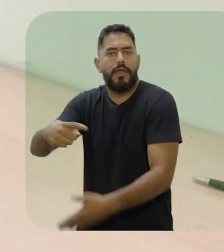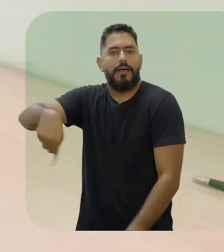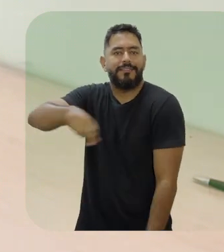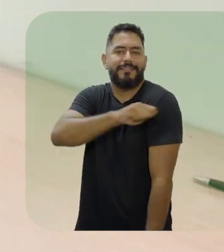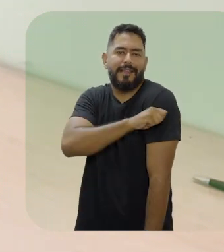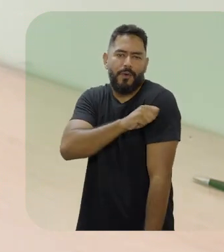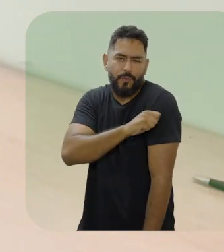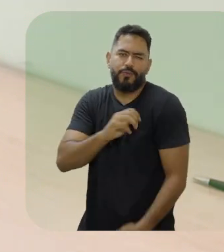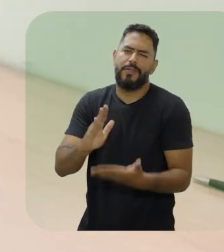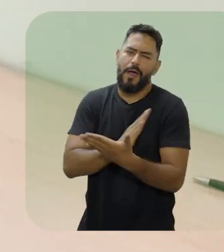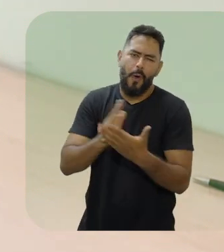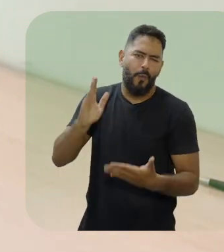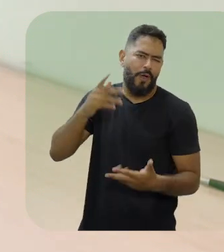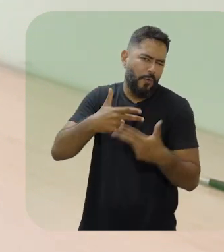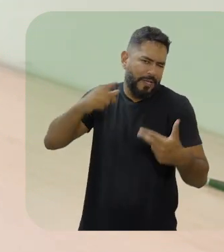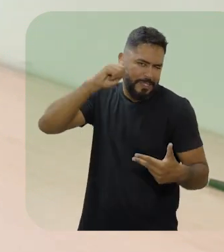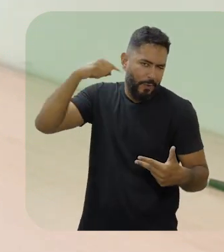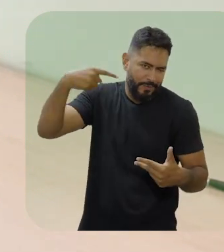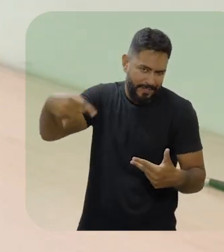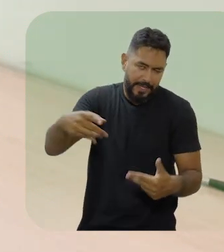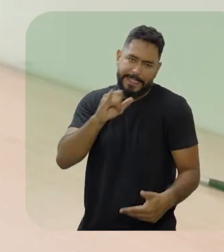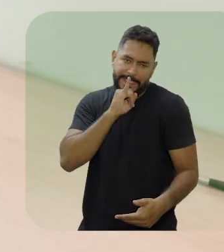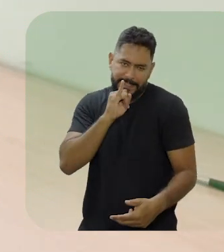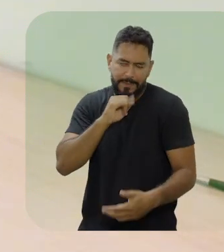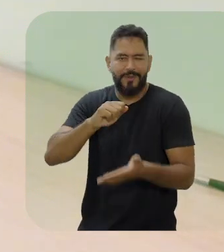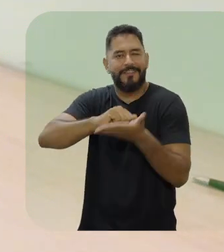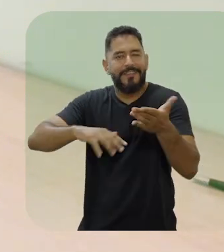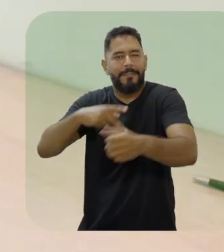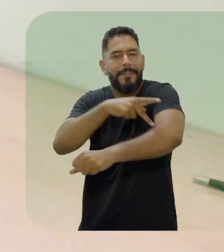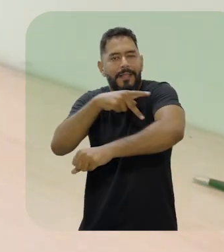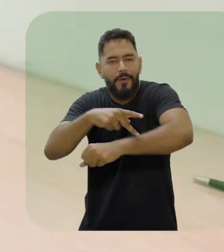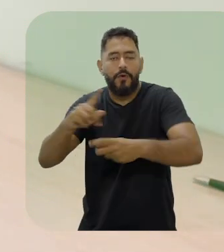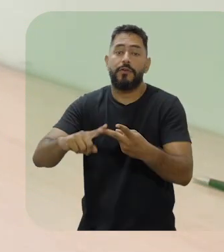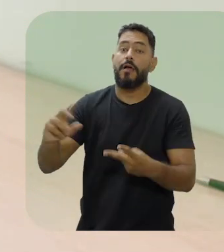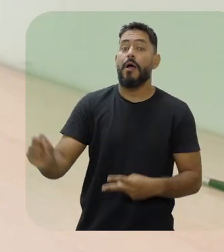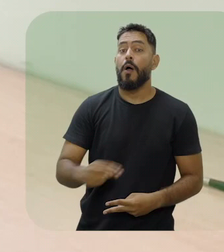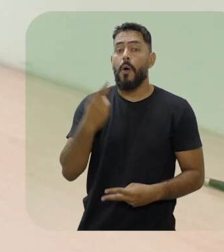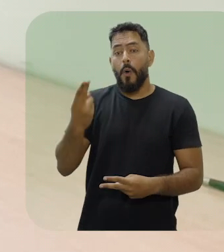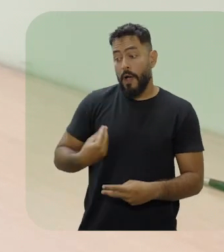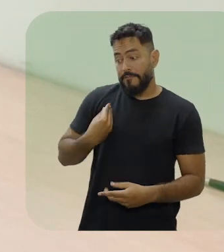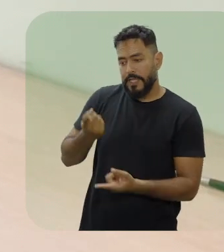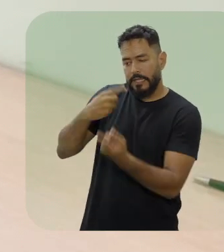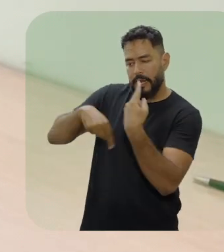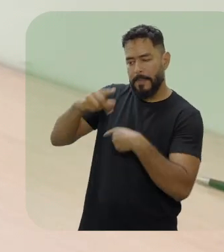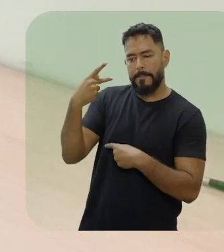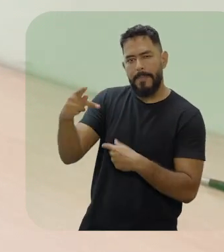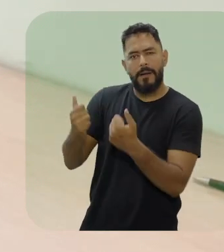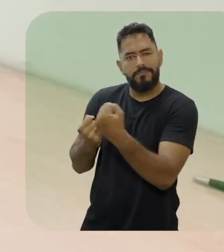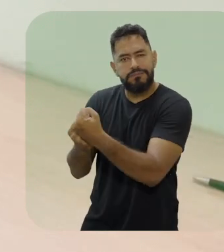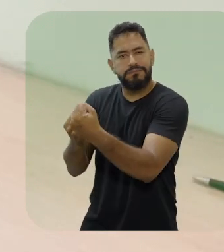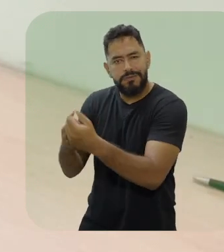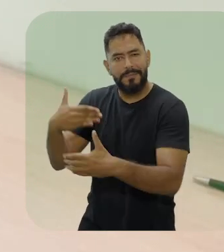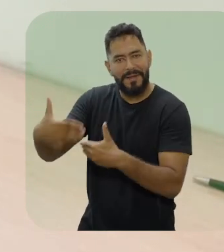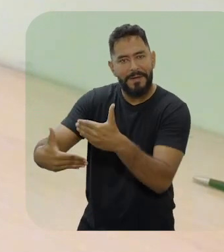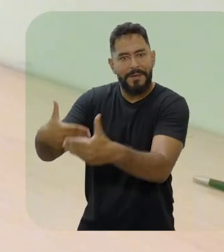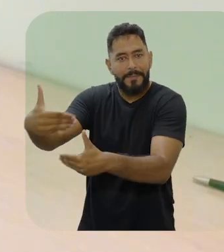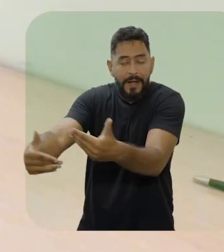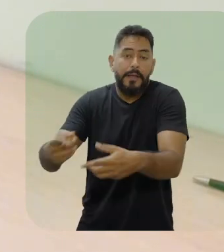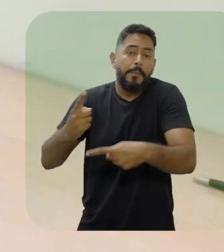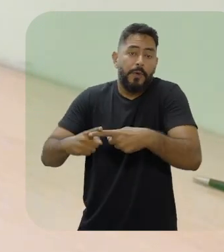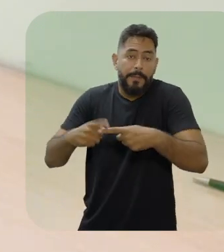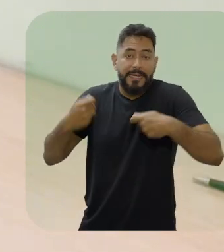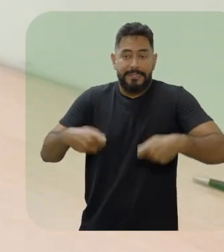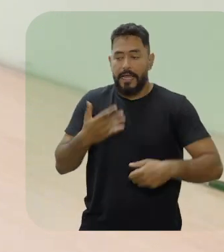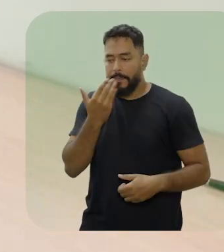desses estudantes em algumas atividades cotidianas, que podem ser de cunho pedagógico ou de cunho do bem-estar realmente desse estudante, levando